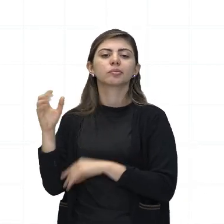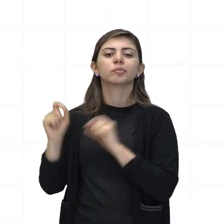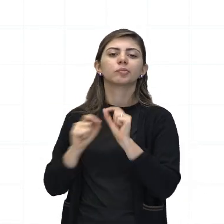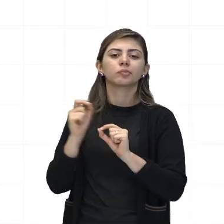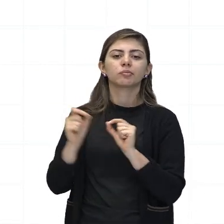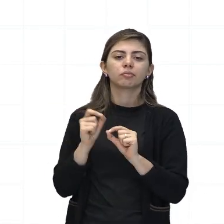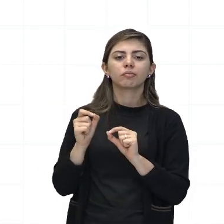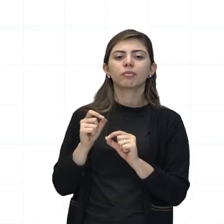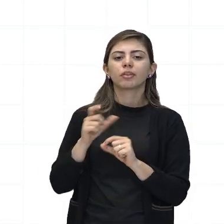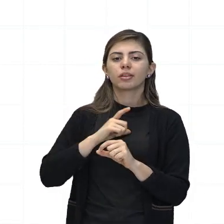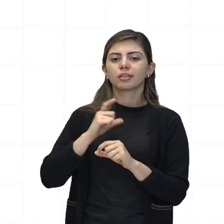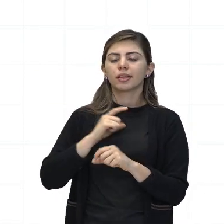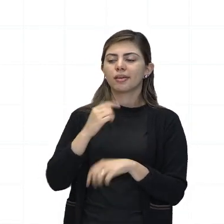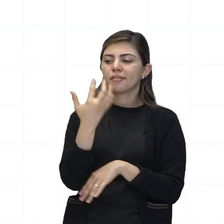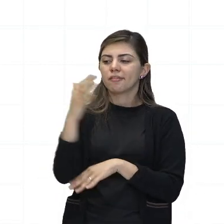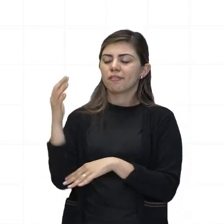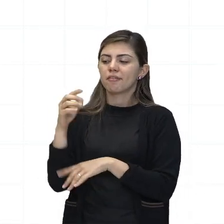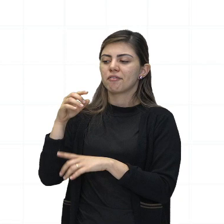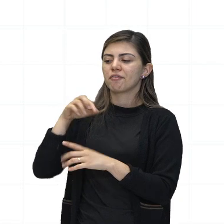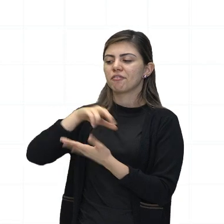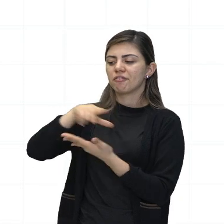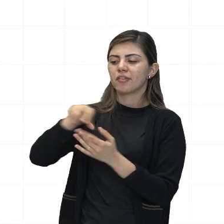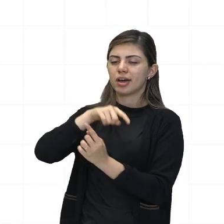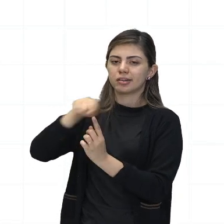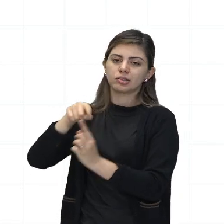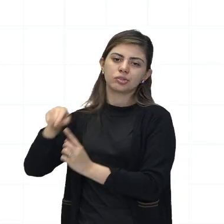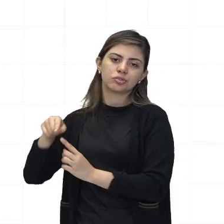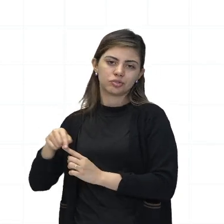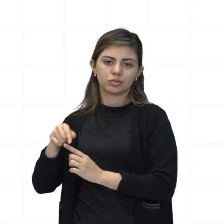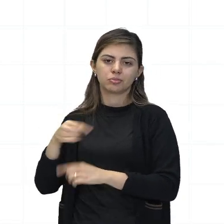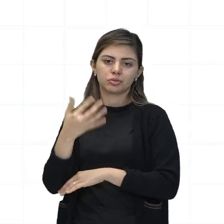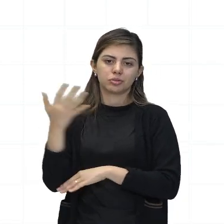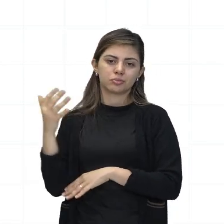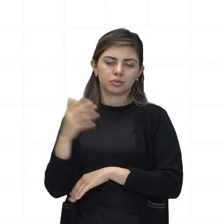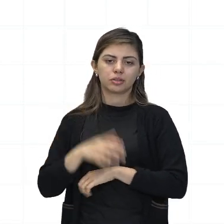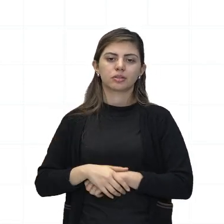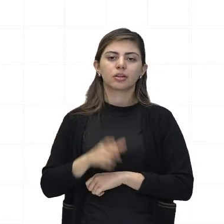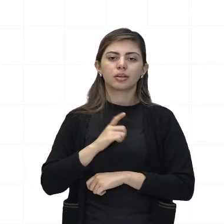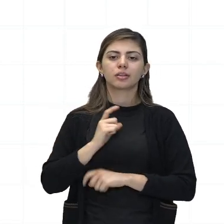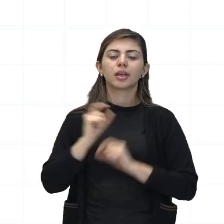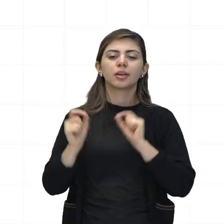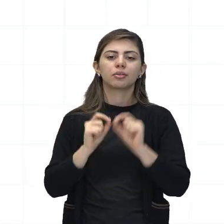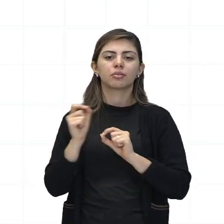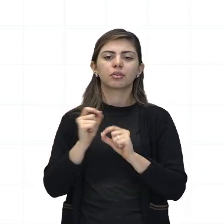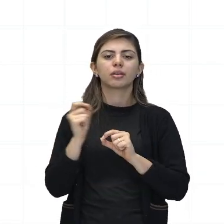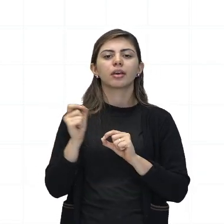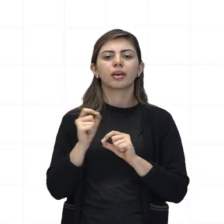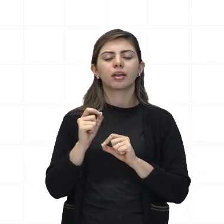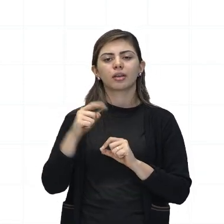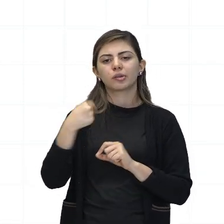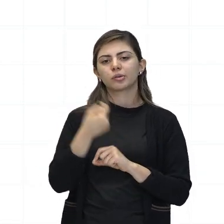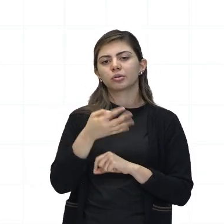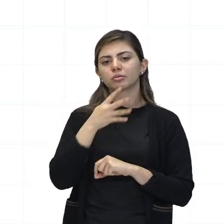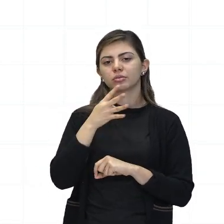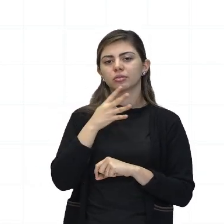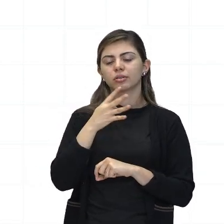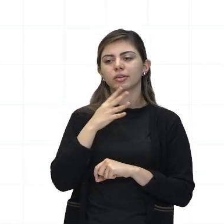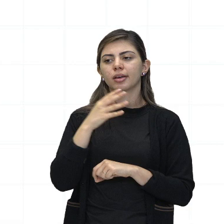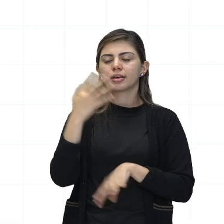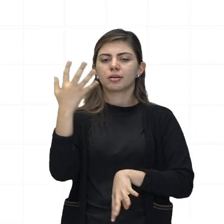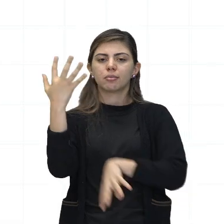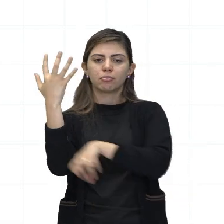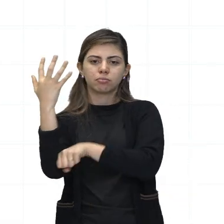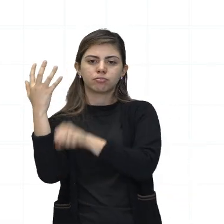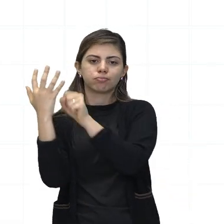organismos eucariontes, multicelulares e autotróficos, que são aqueles fotossintetizantes, e nós temos aí as